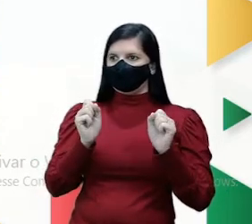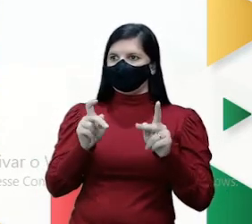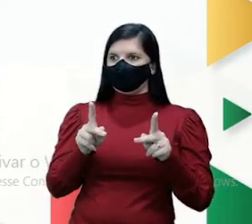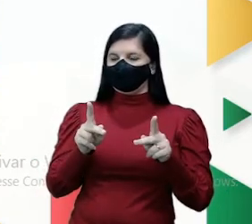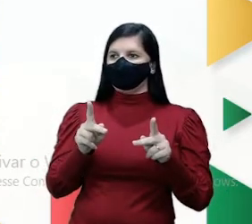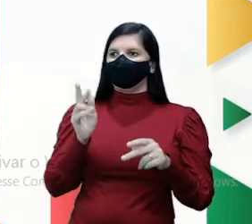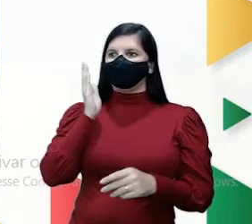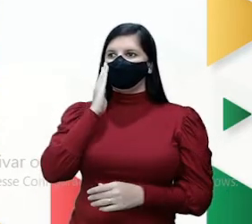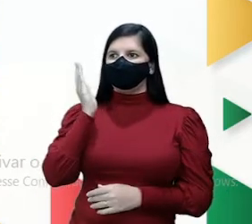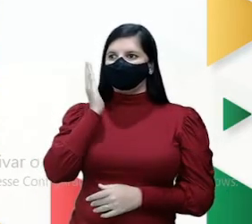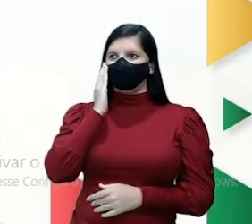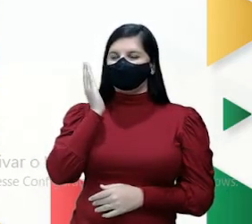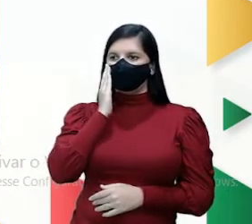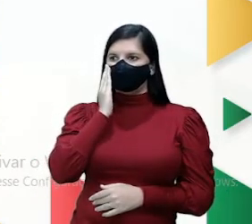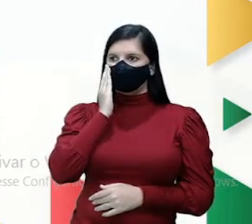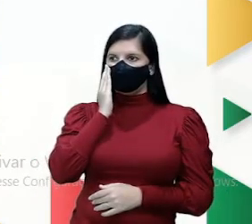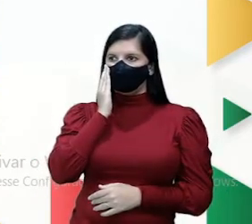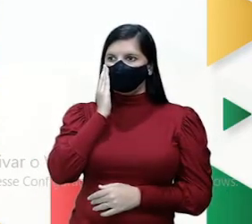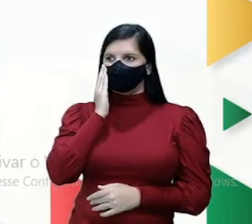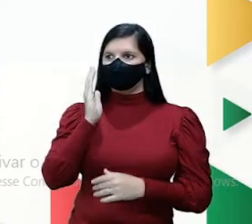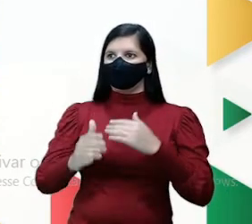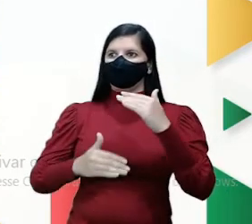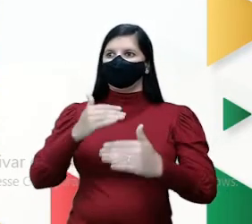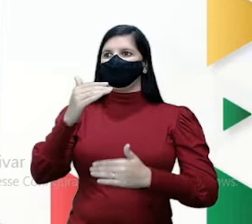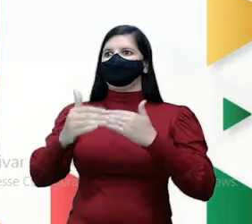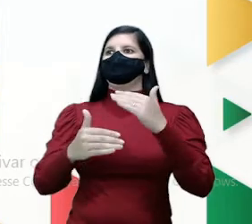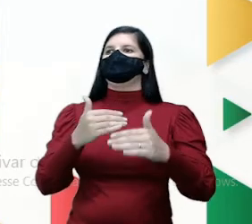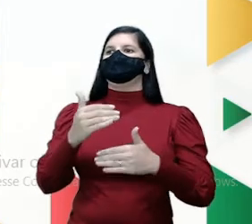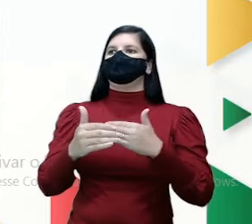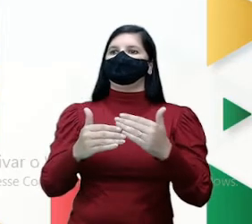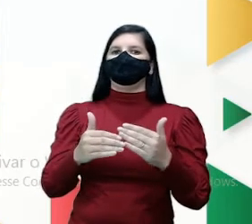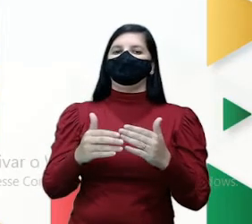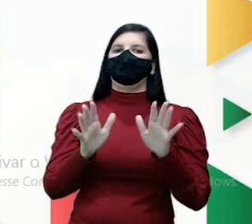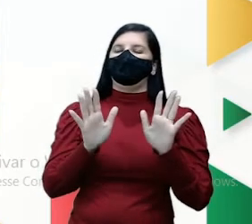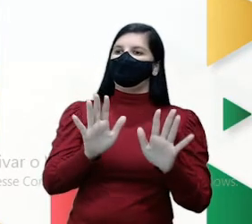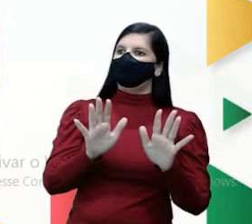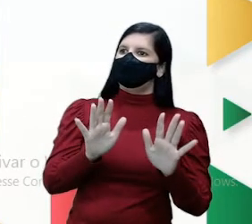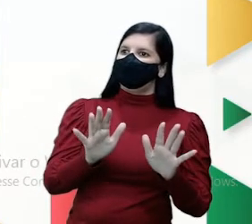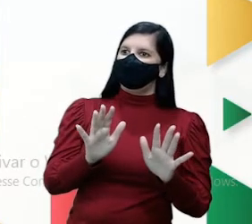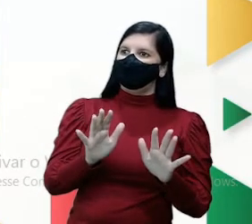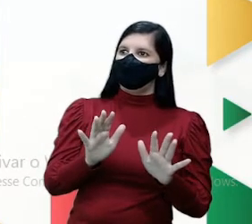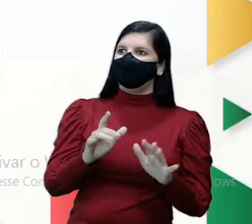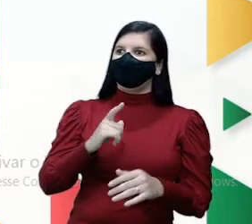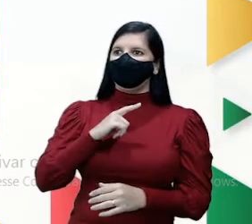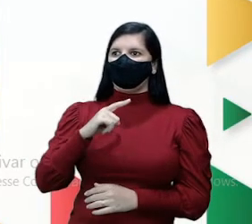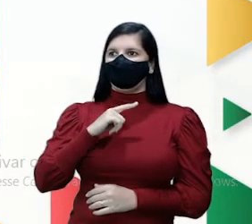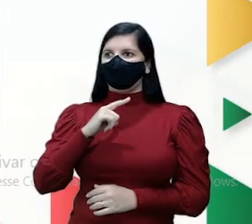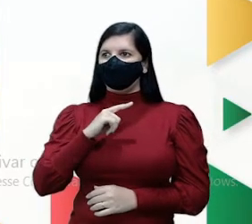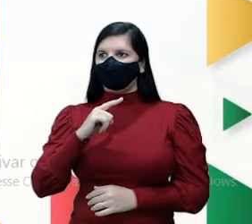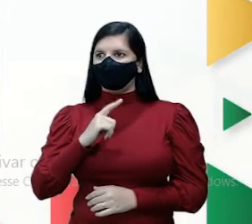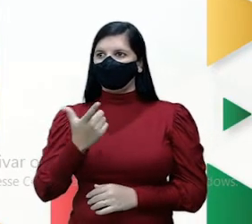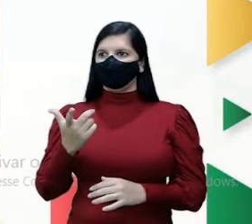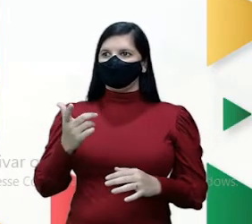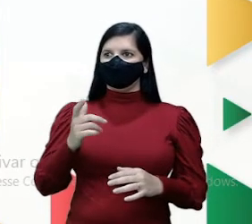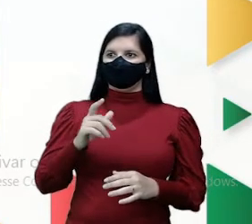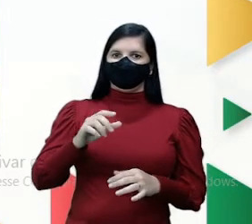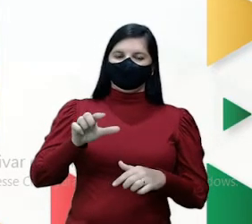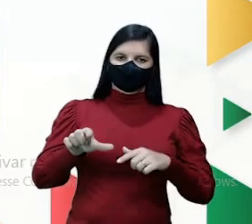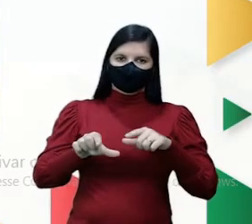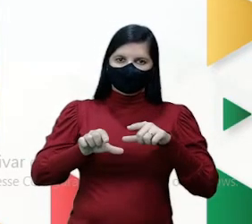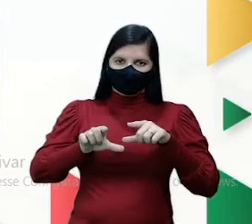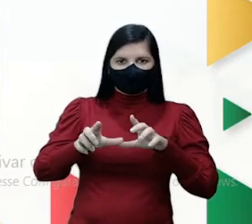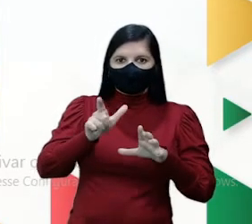pudesse entender bem os processos. Vê bem, galera. A gente tem aí a captação.